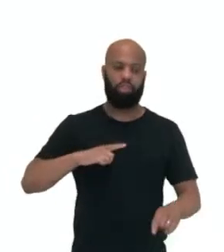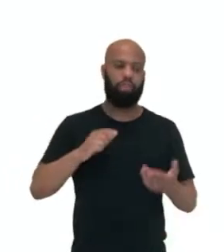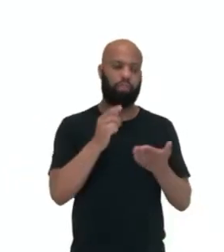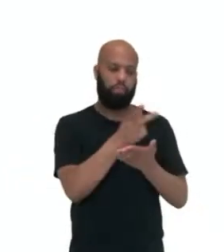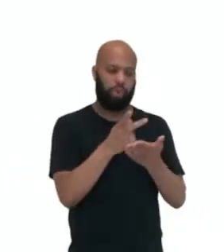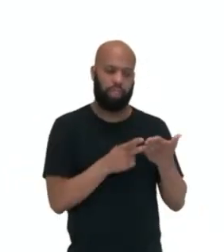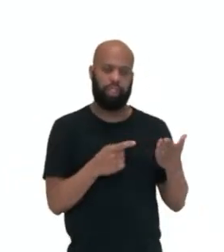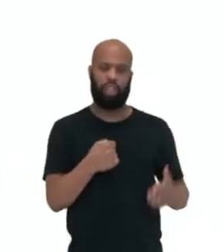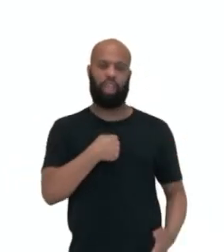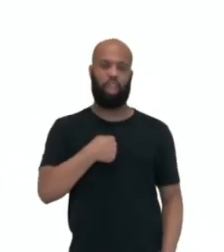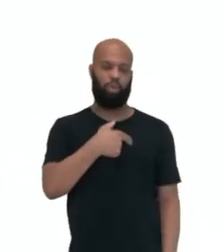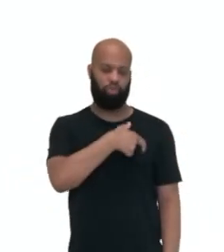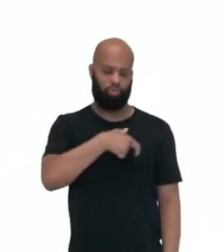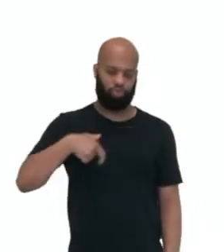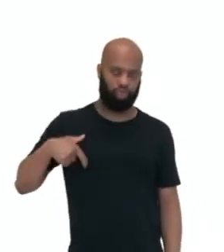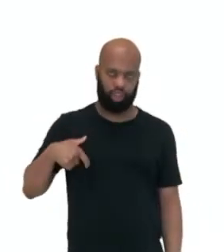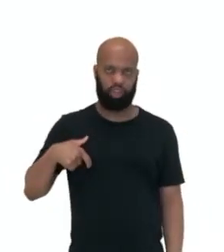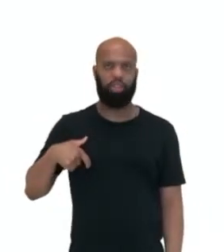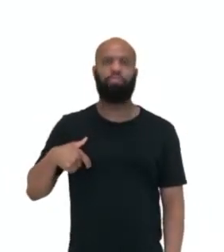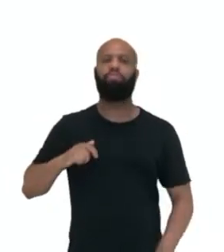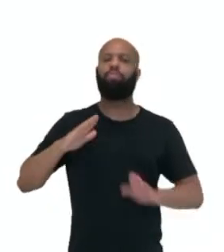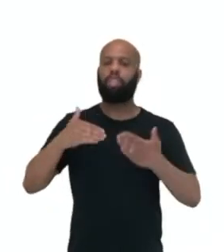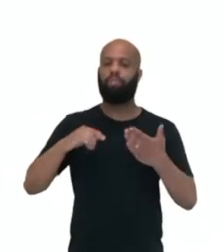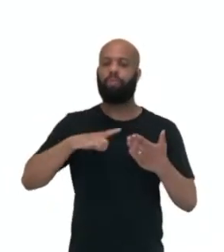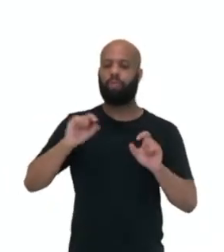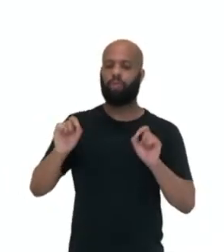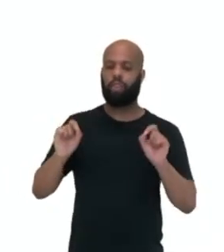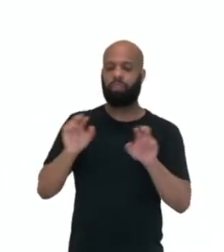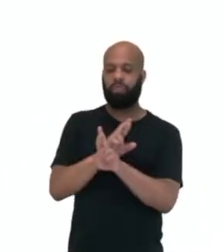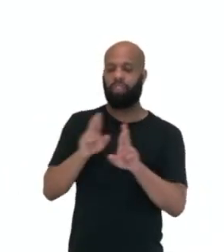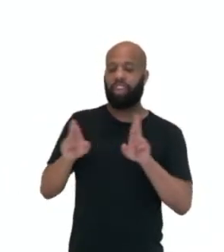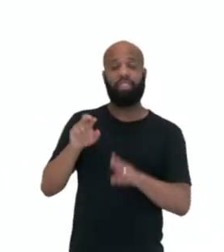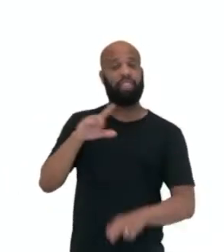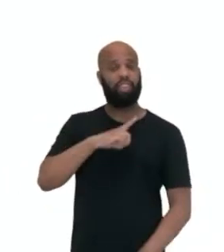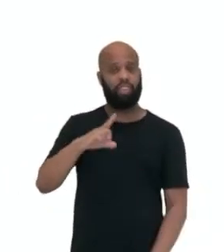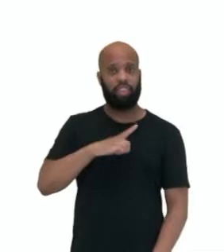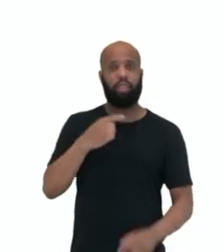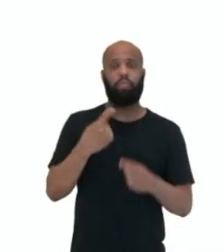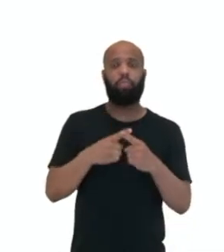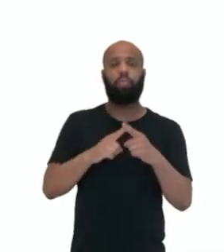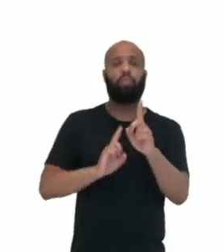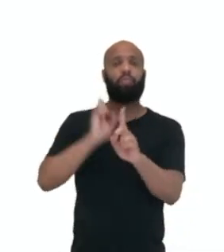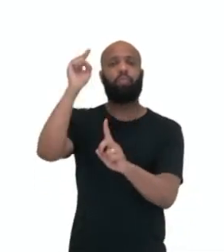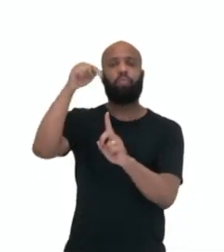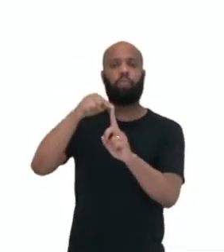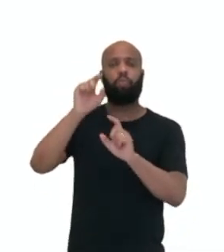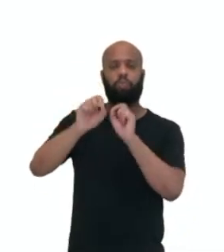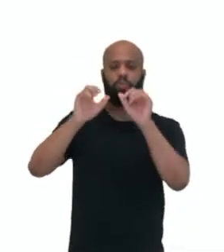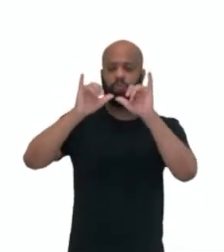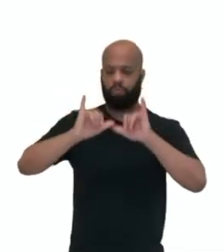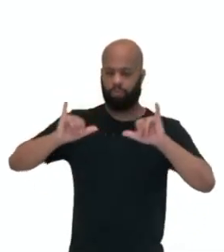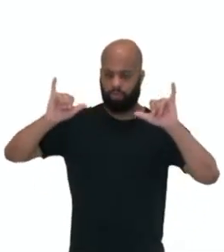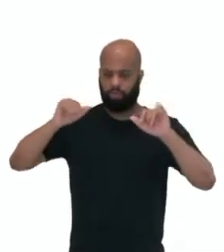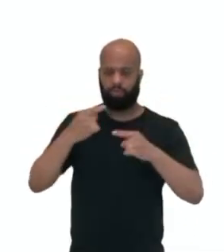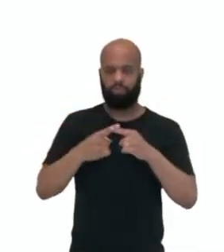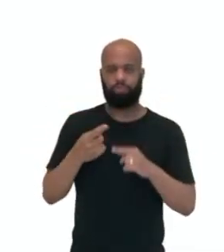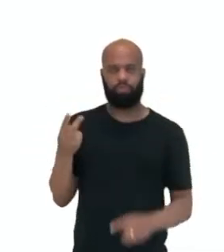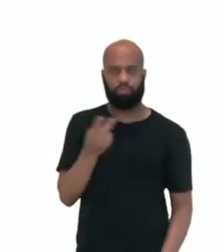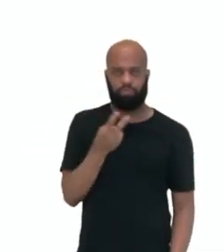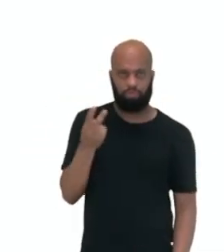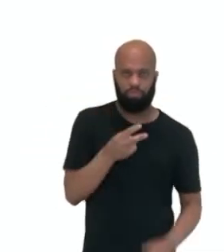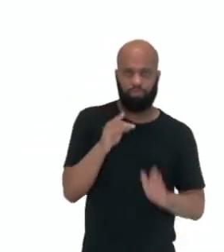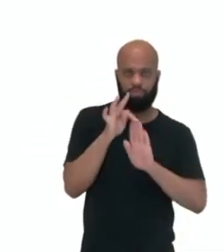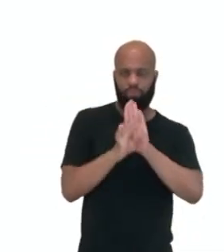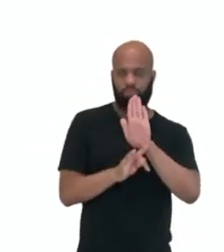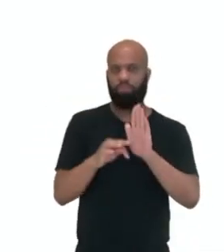poema Eu, Etiqueta de Drummond, dialogam no sentido da intencionalidade do que anunciam. Ambos